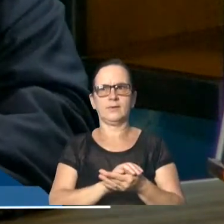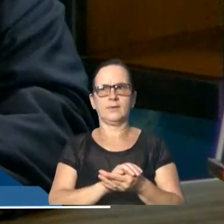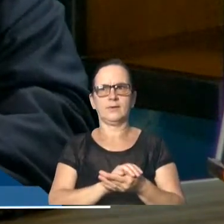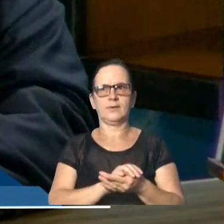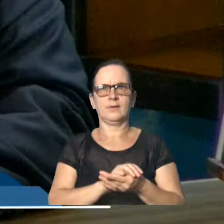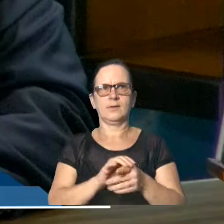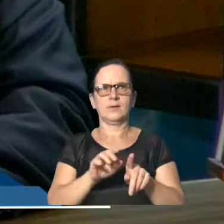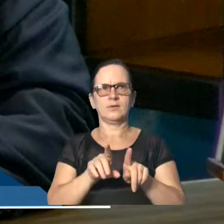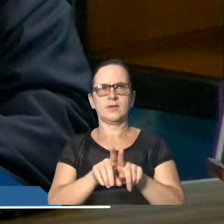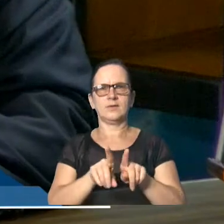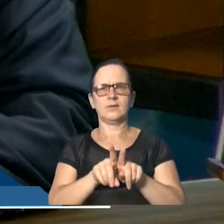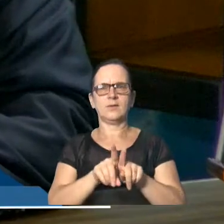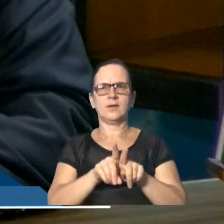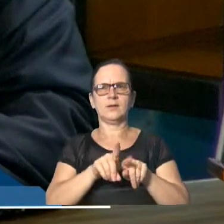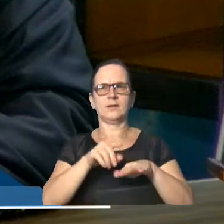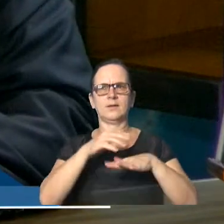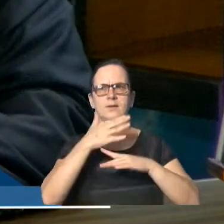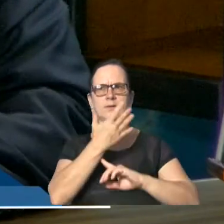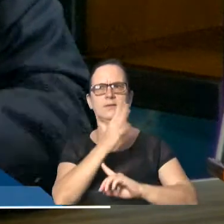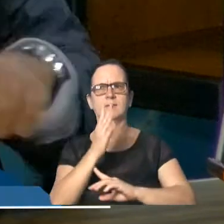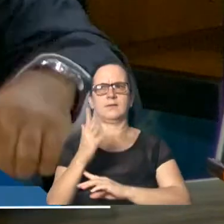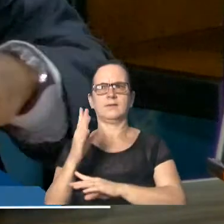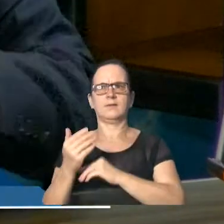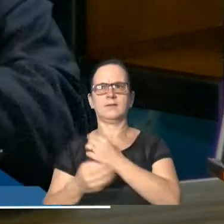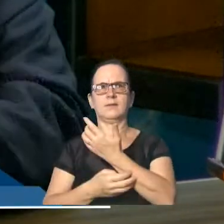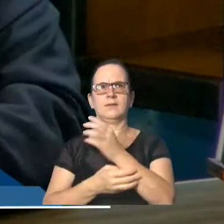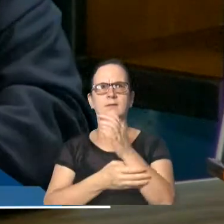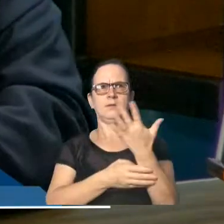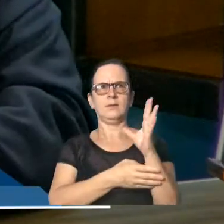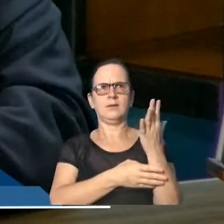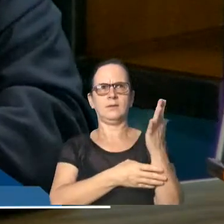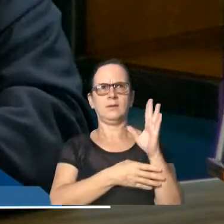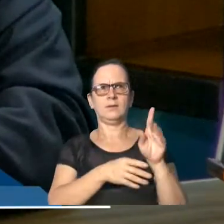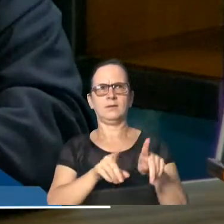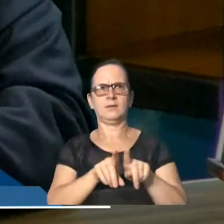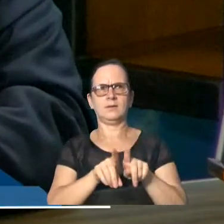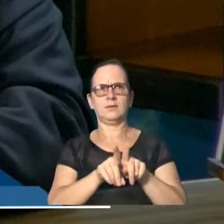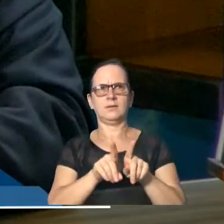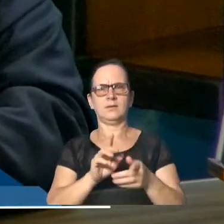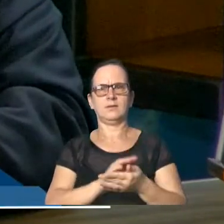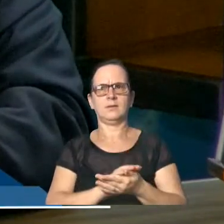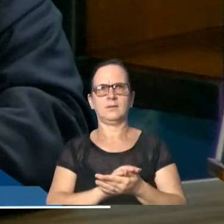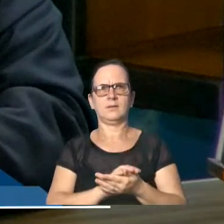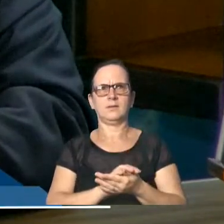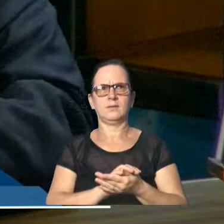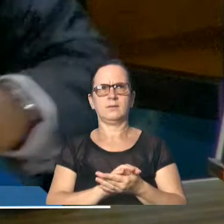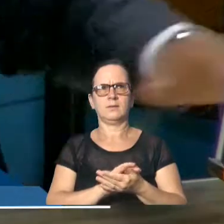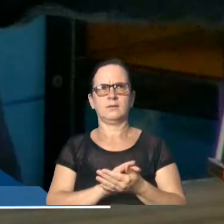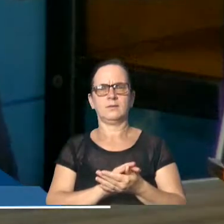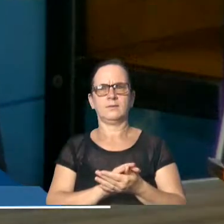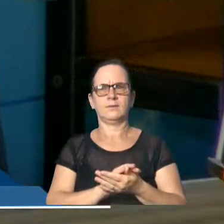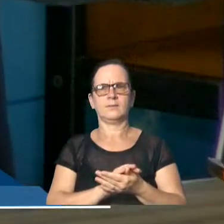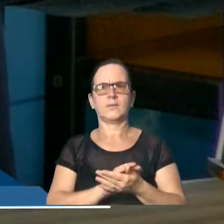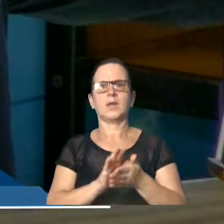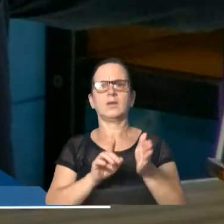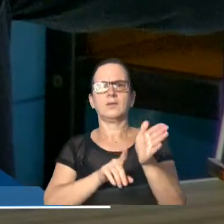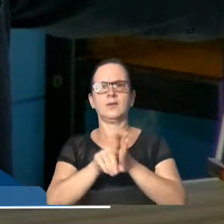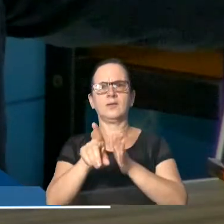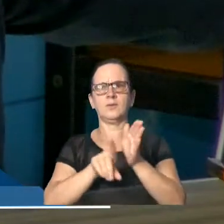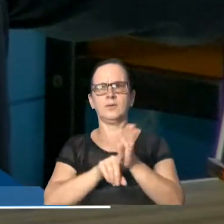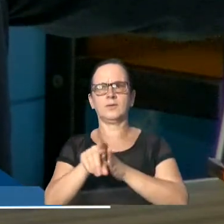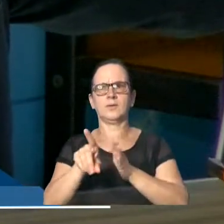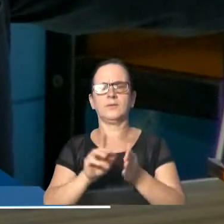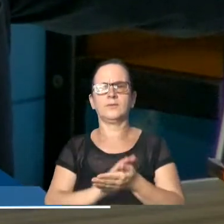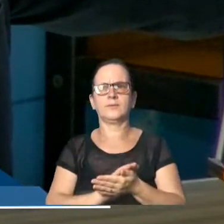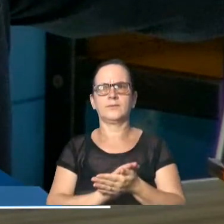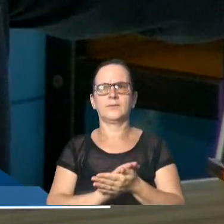questão rural que pode ser empregada por esse programa. Perguntava aqui para o vereador Rafael,